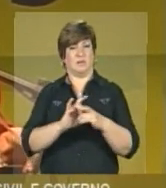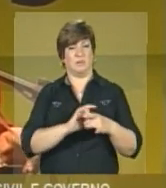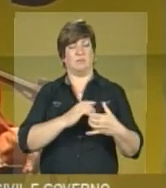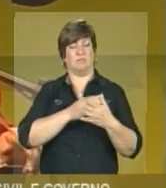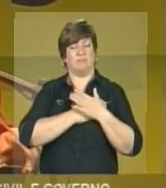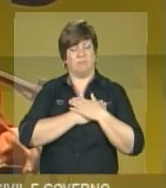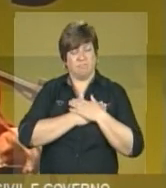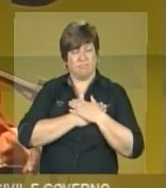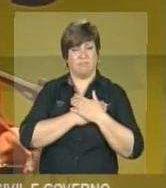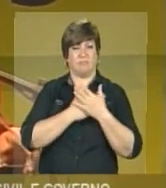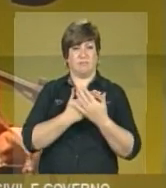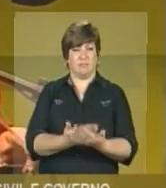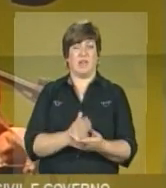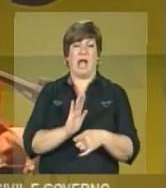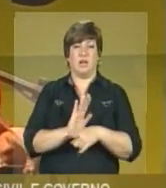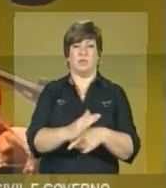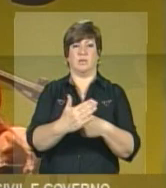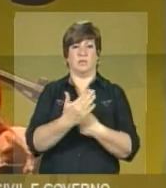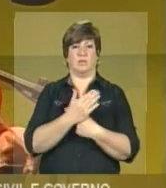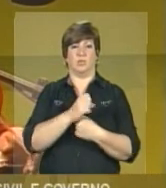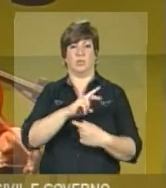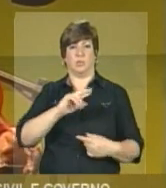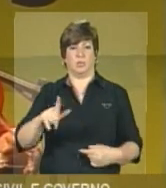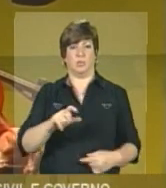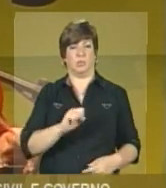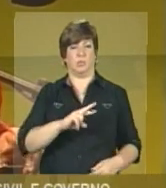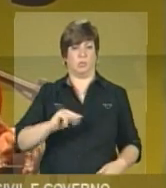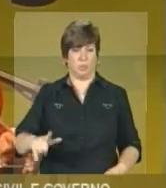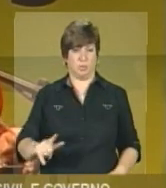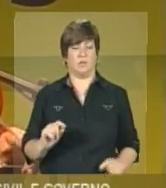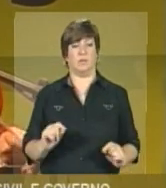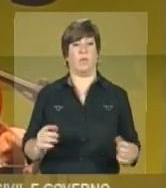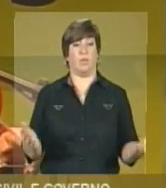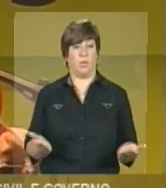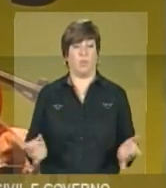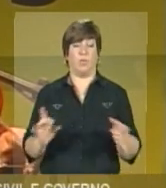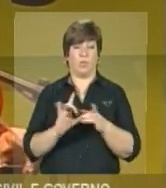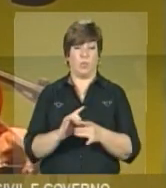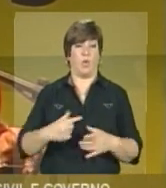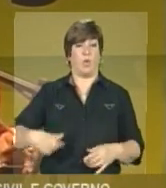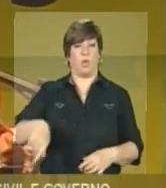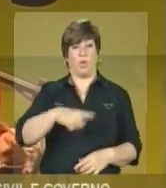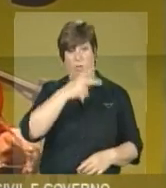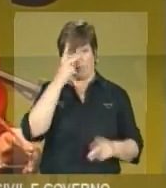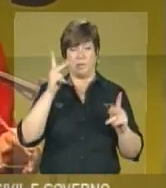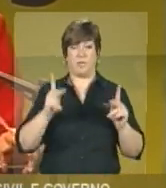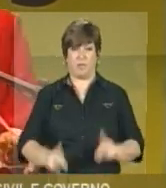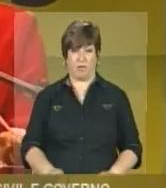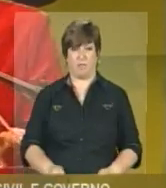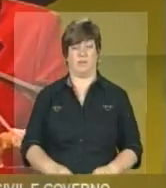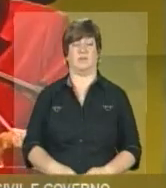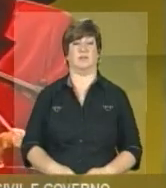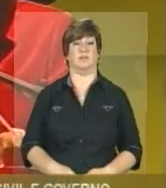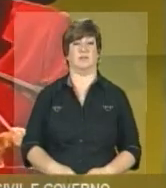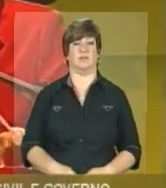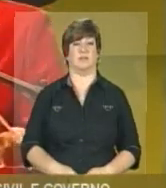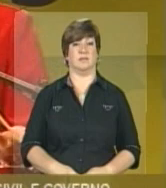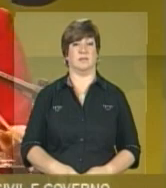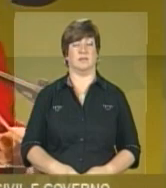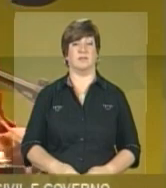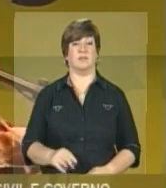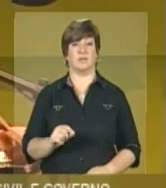solidariedade e da cooperação sul-sul, que unem os nossos povos.